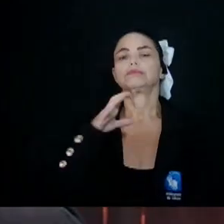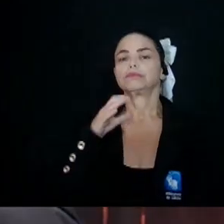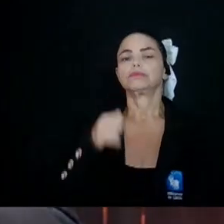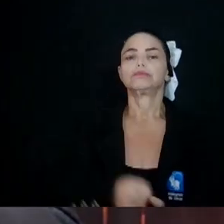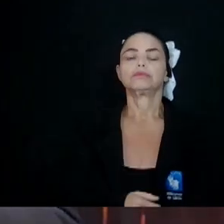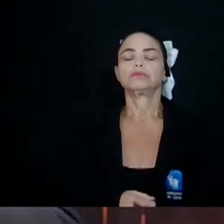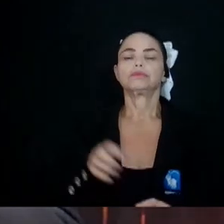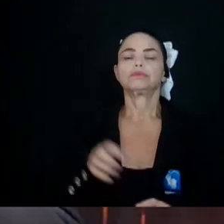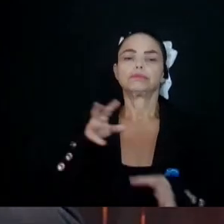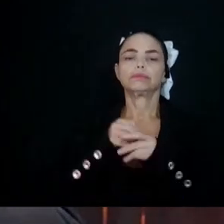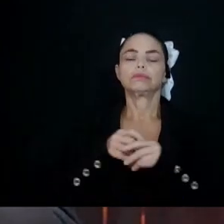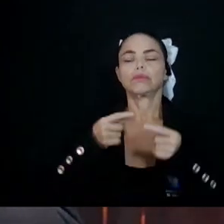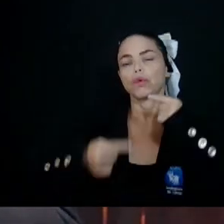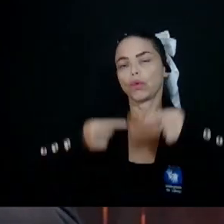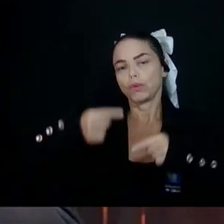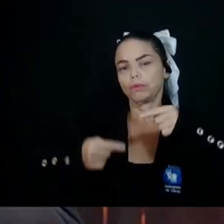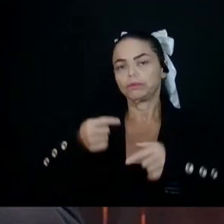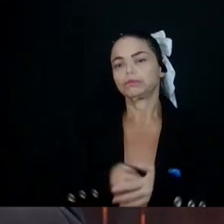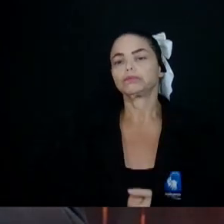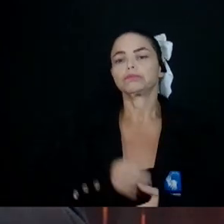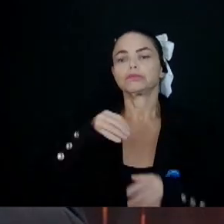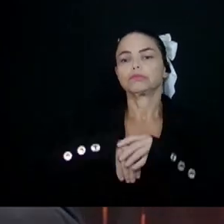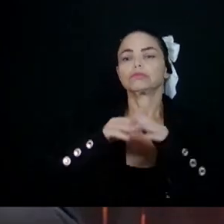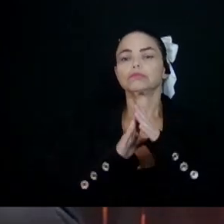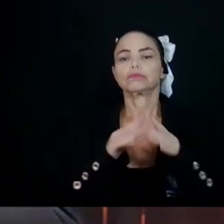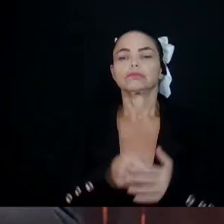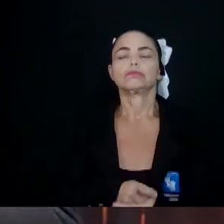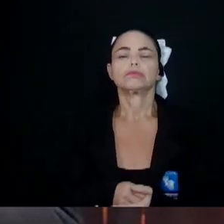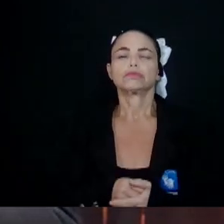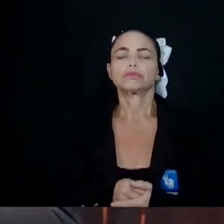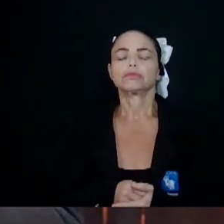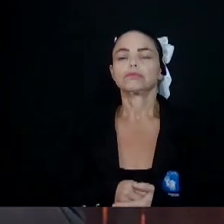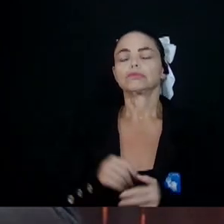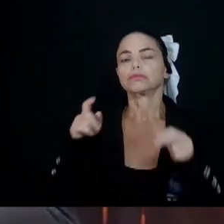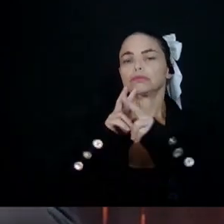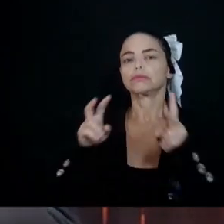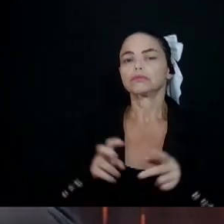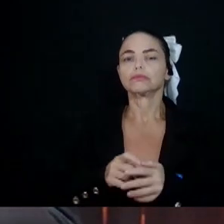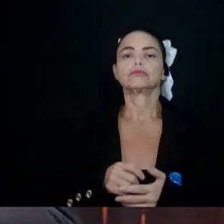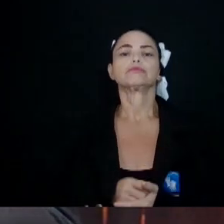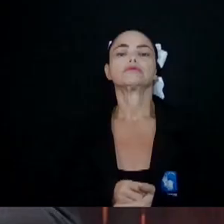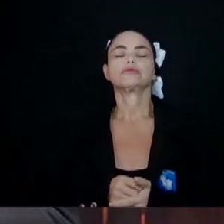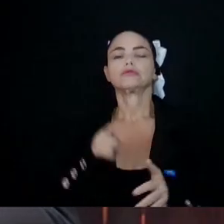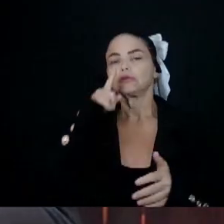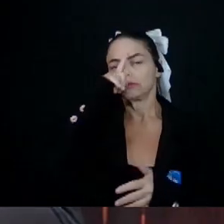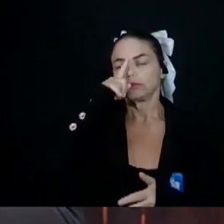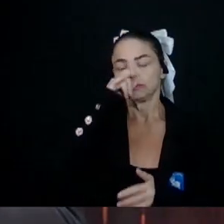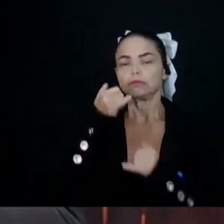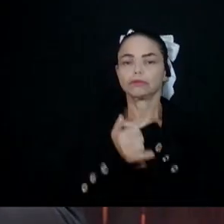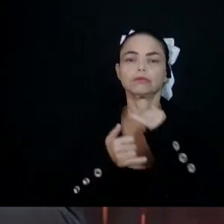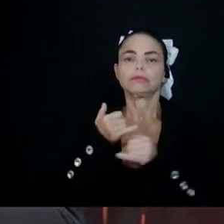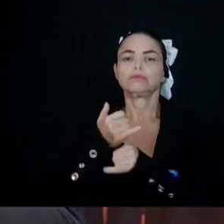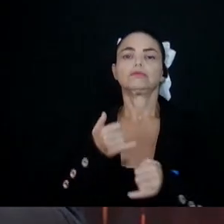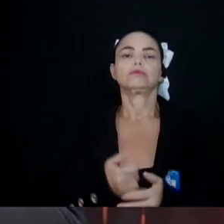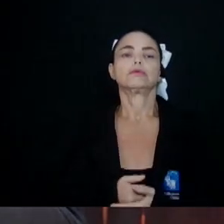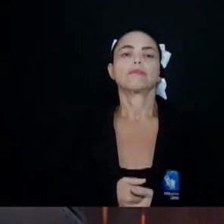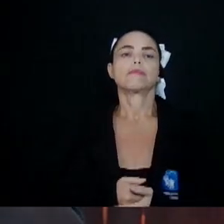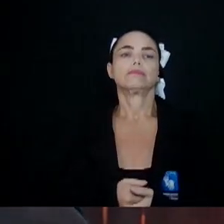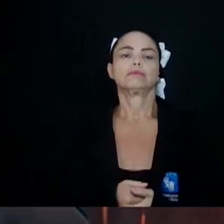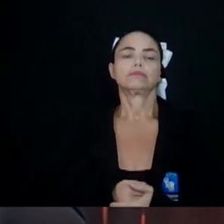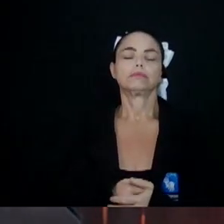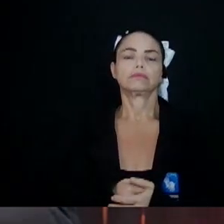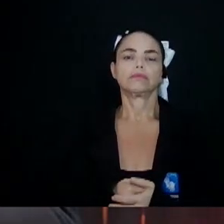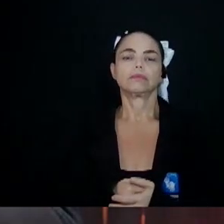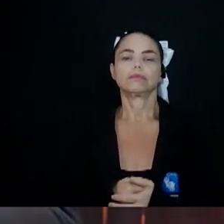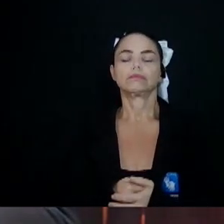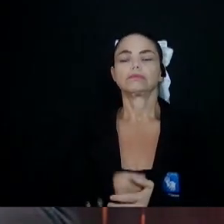traz uma discussão para dentro de casa a respeito dos perigos da internet, né? Mas,